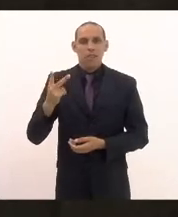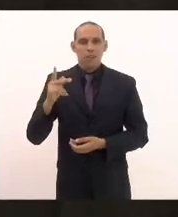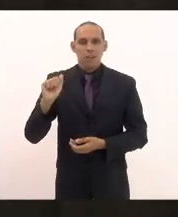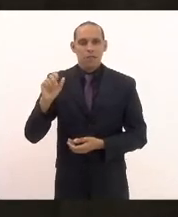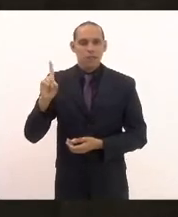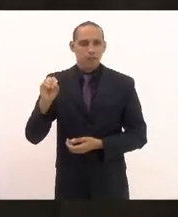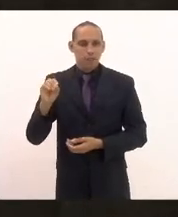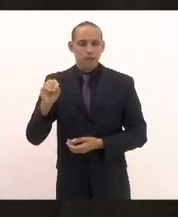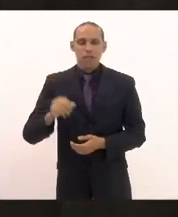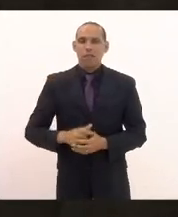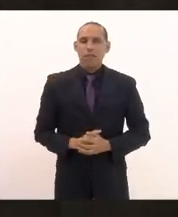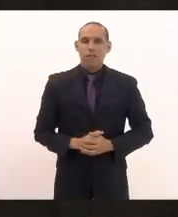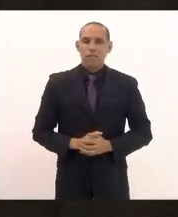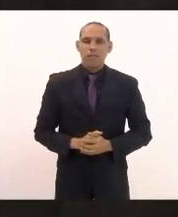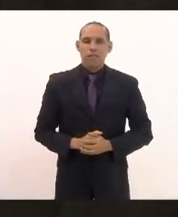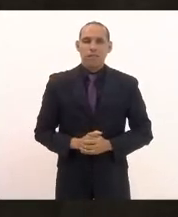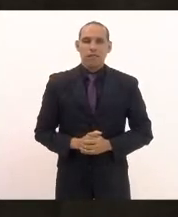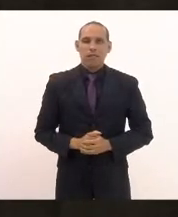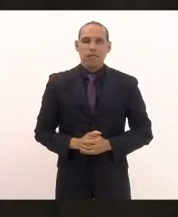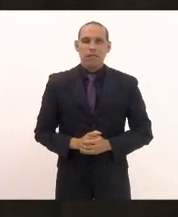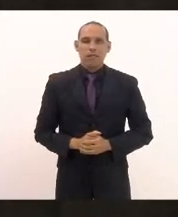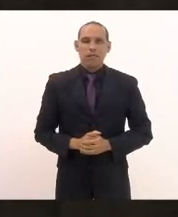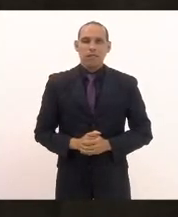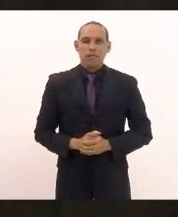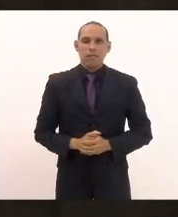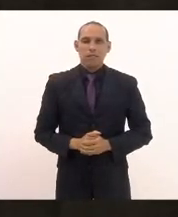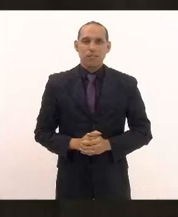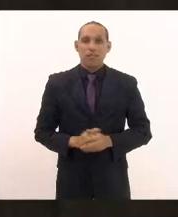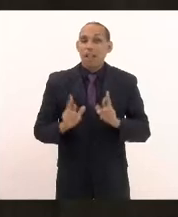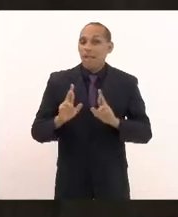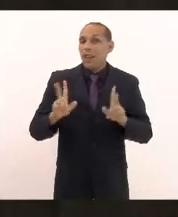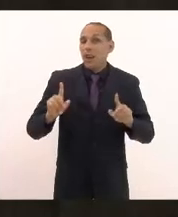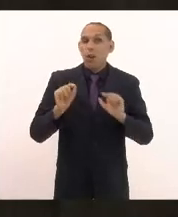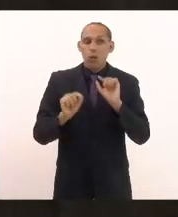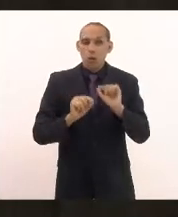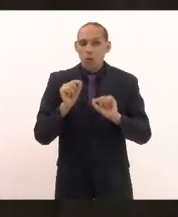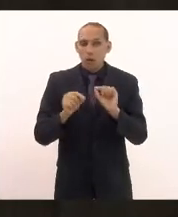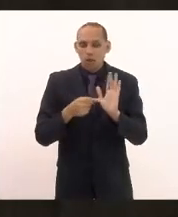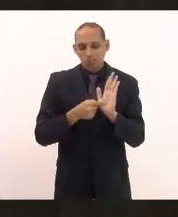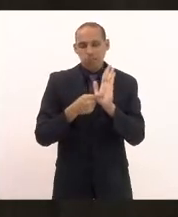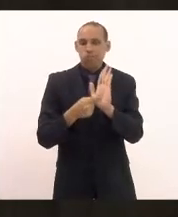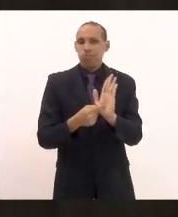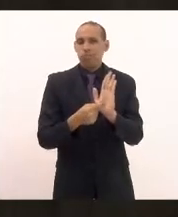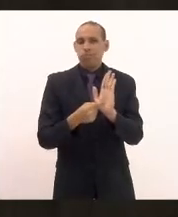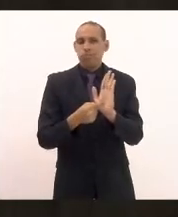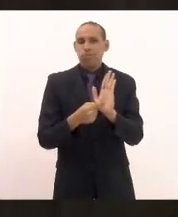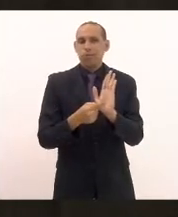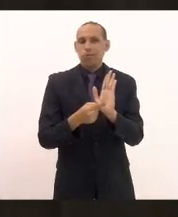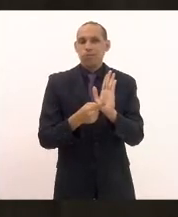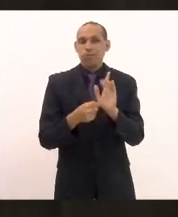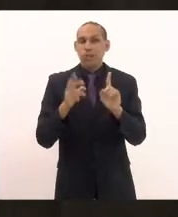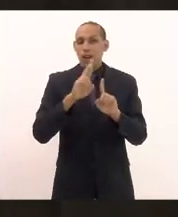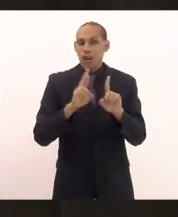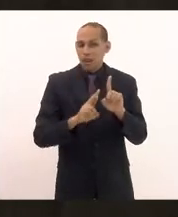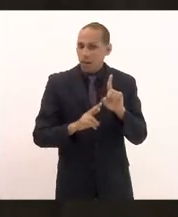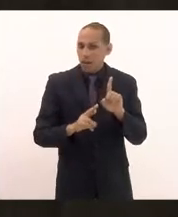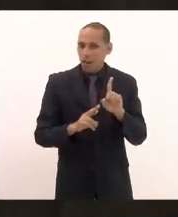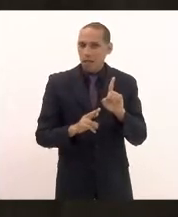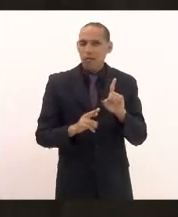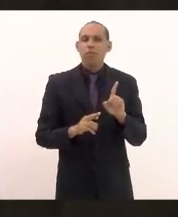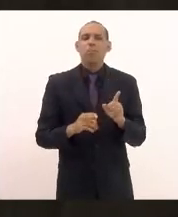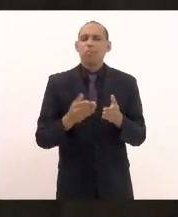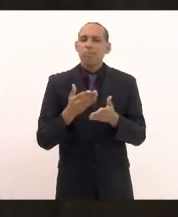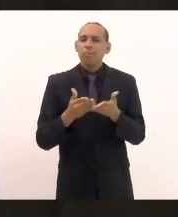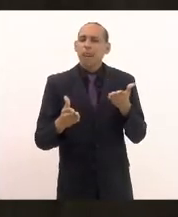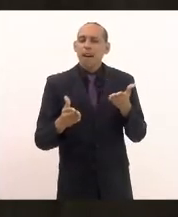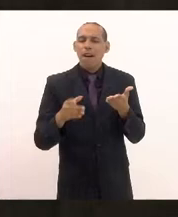a divergência foi apresentada, E o relator do vencido